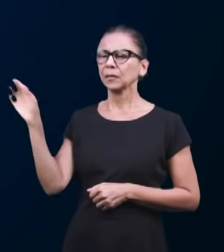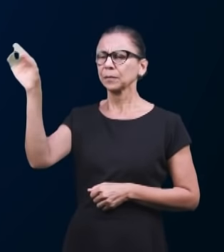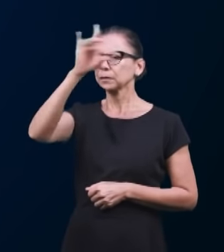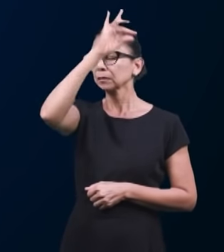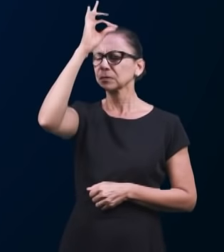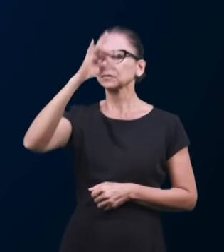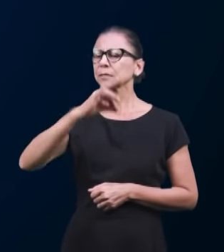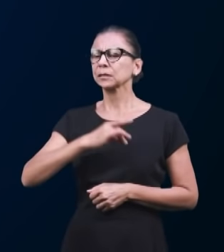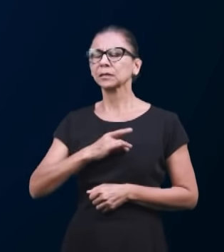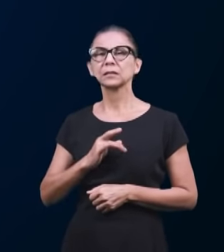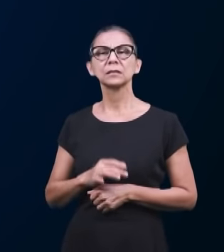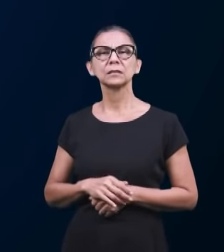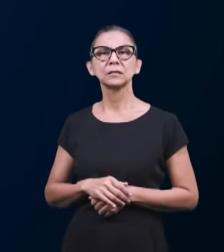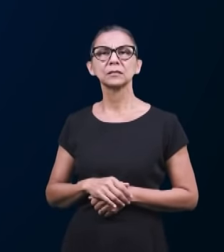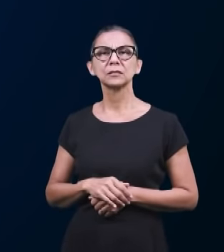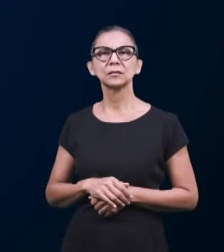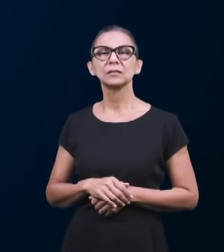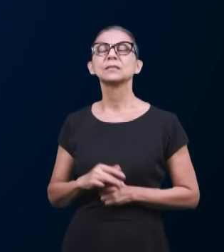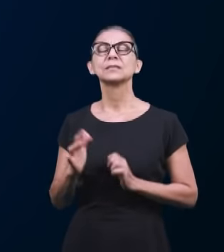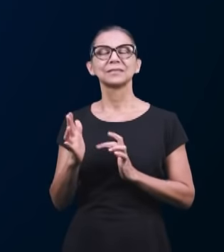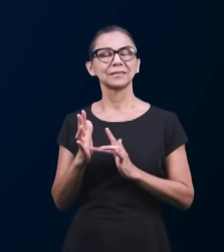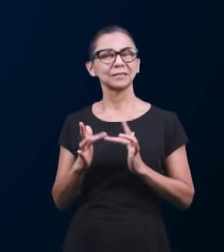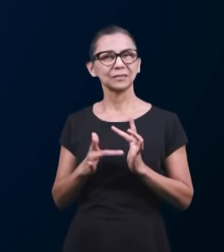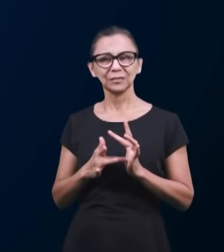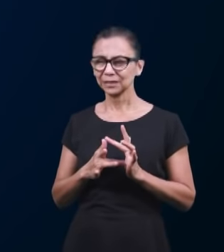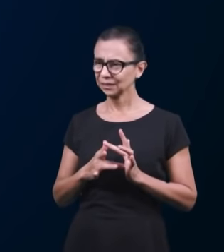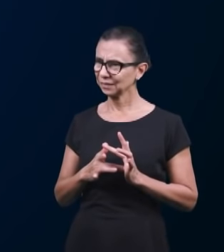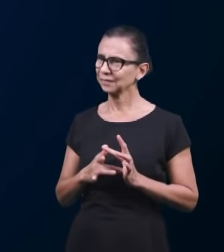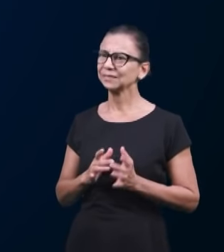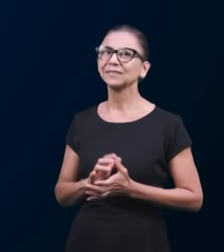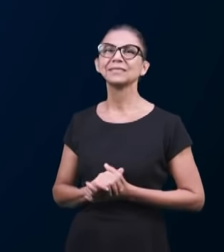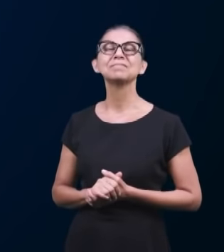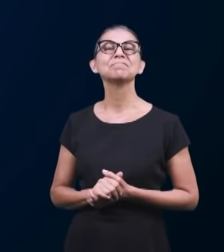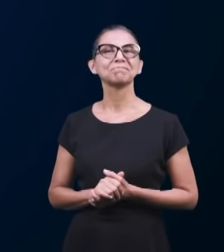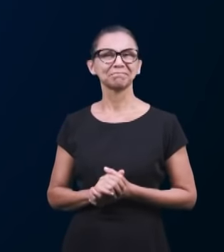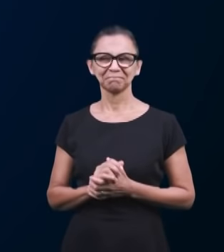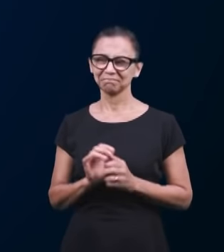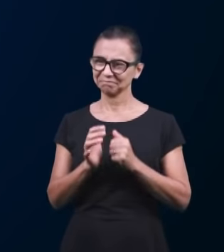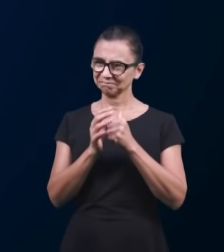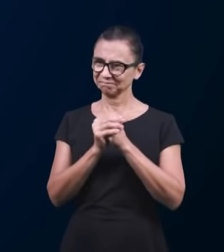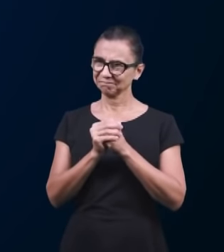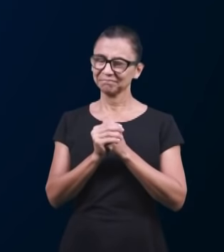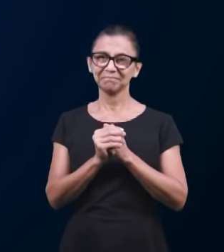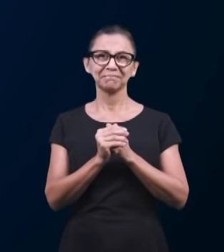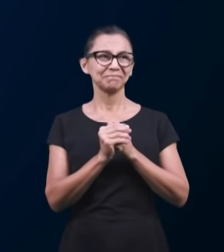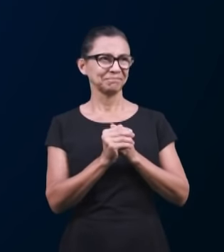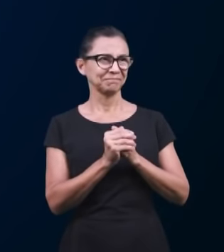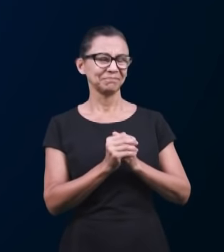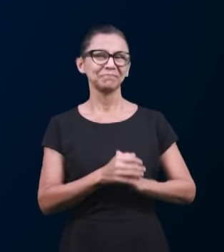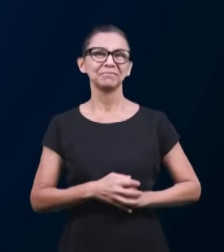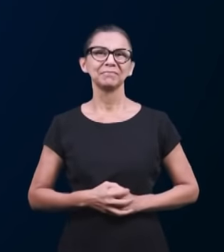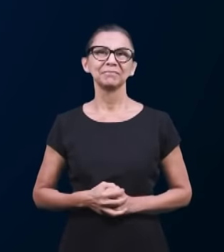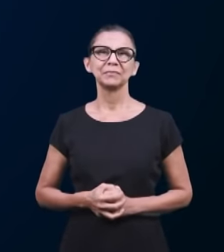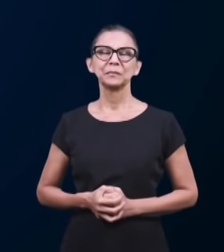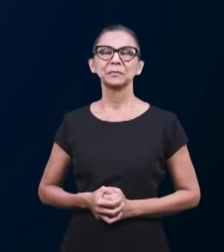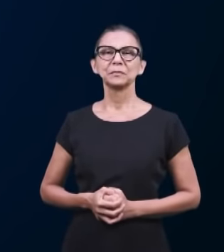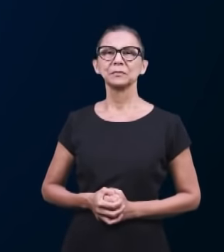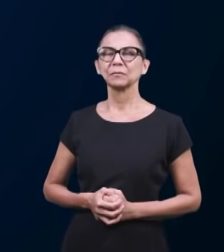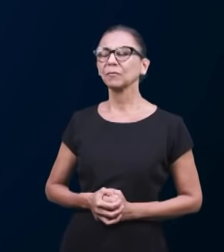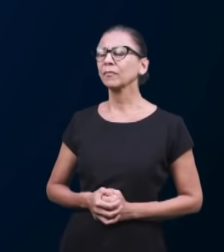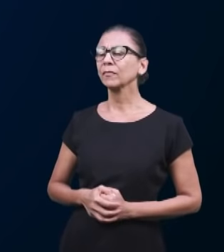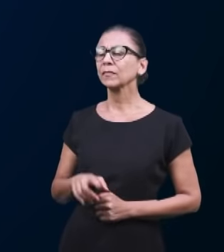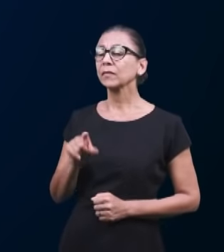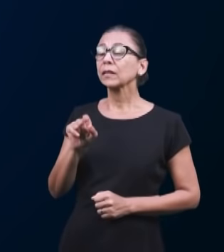batiza com o Espírito Santo? Todos. Jesus. Jesus. Fala amém. Amém.